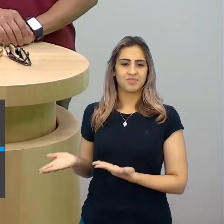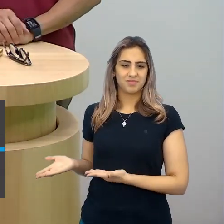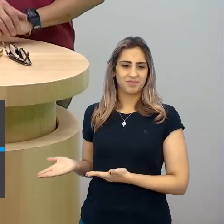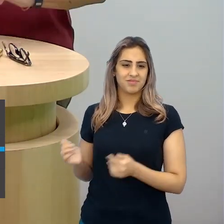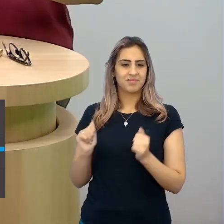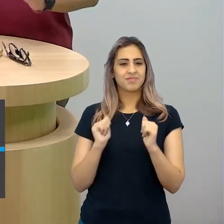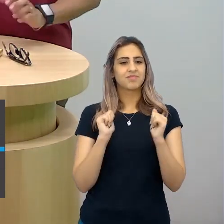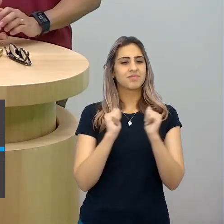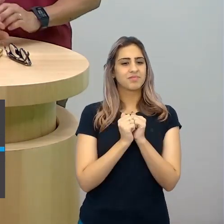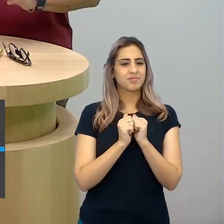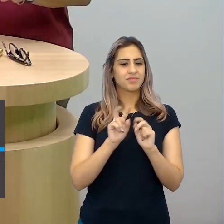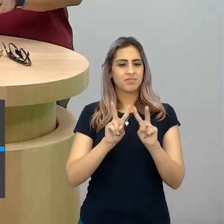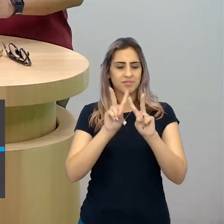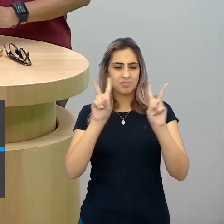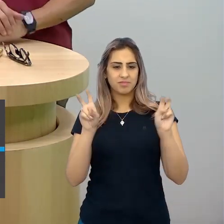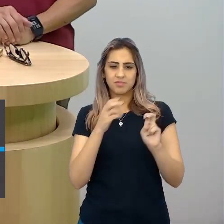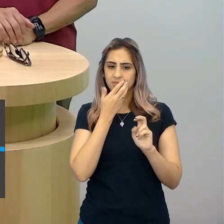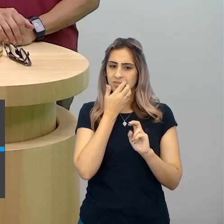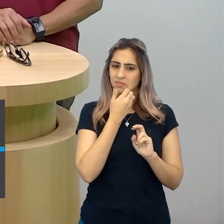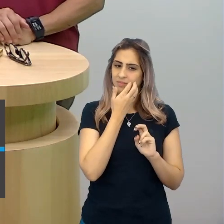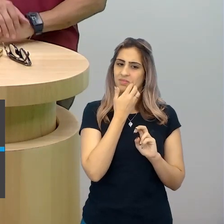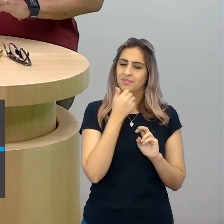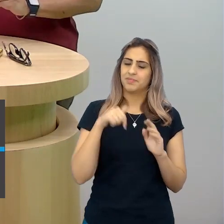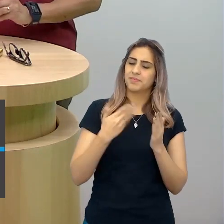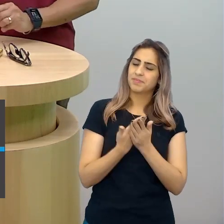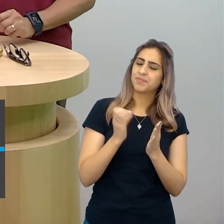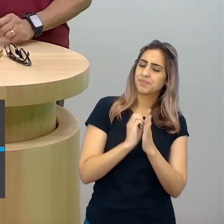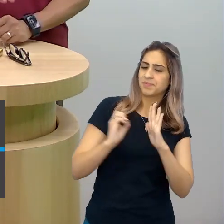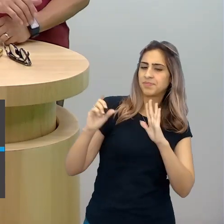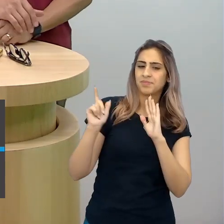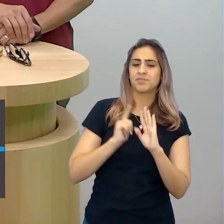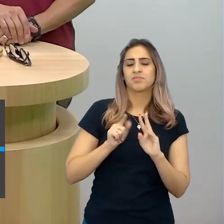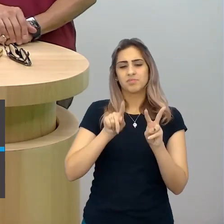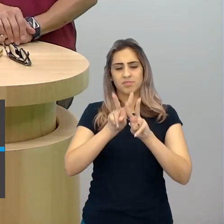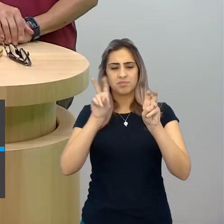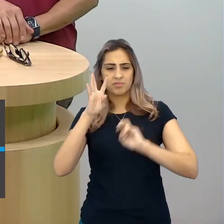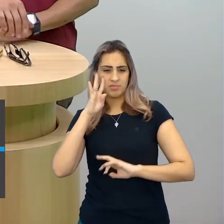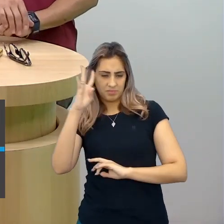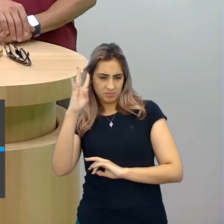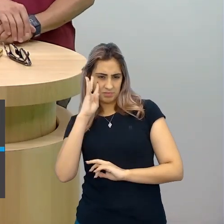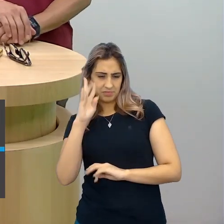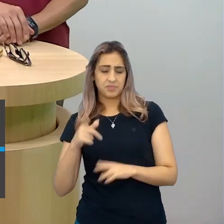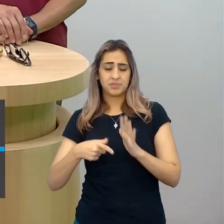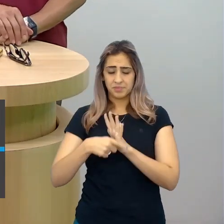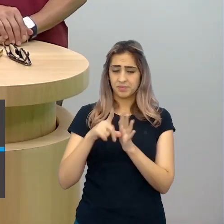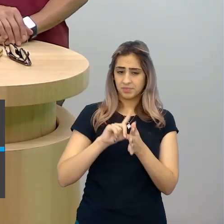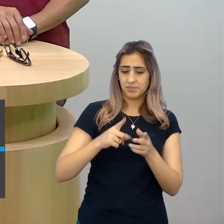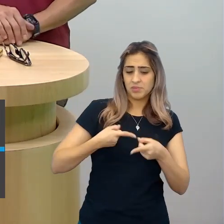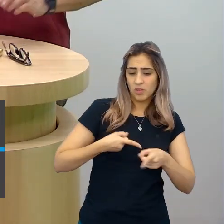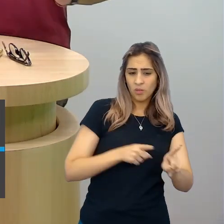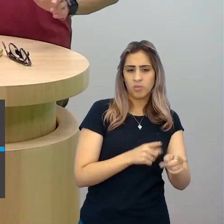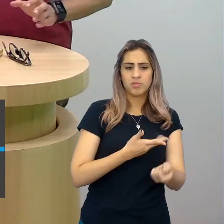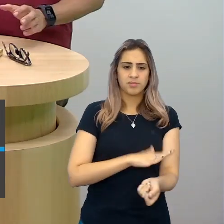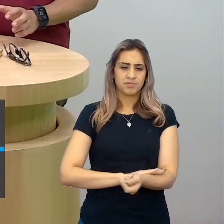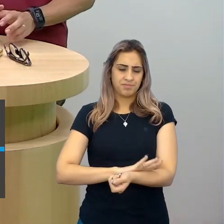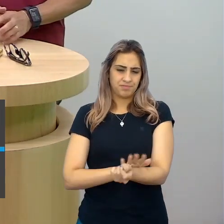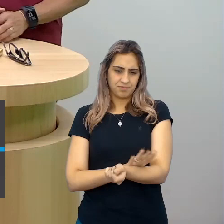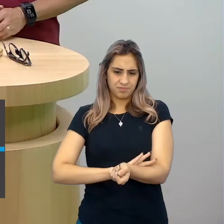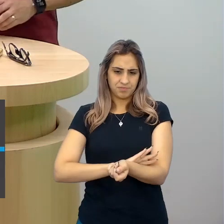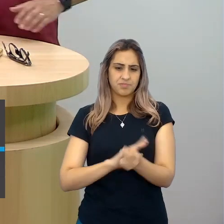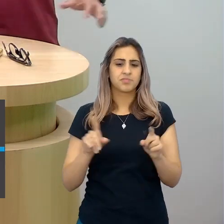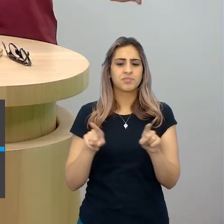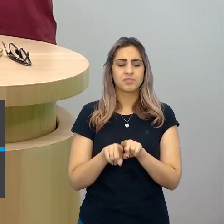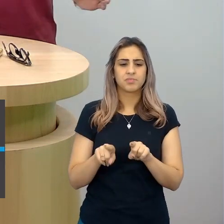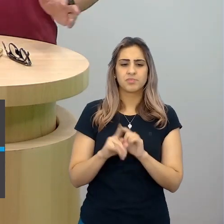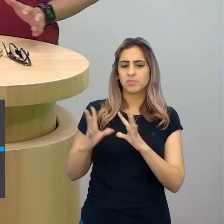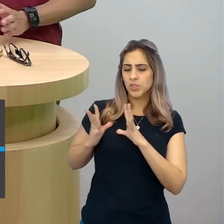com temas de aulas aqui do Centro de Mídias, que tem essa temática aí da trilha antirracista. Não só da trilha, né?